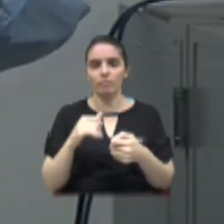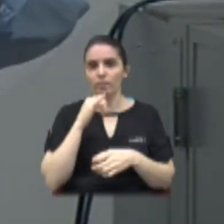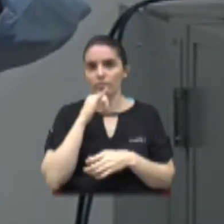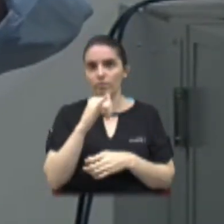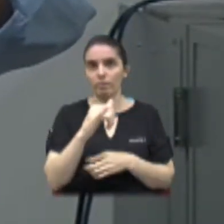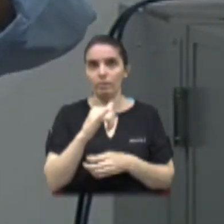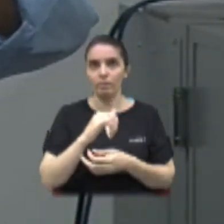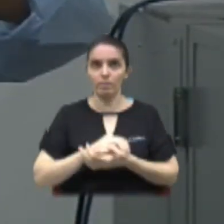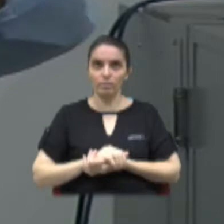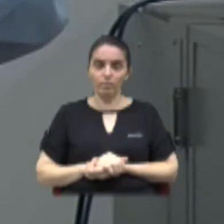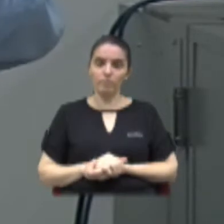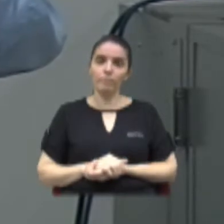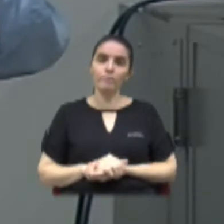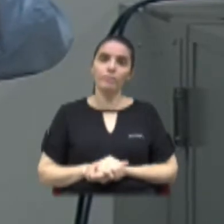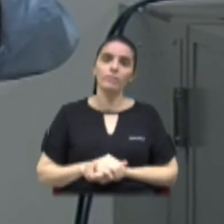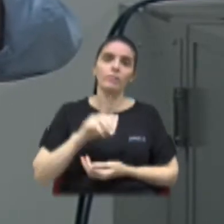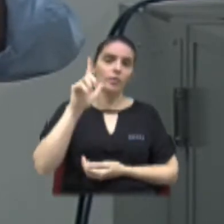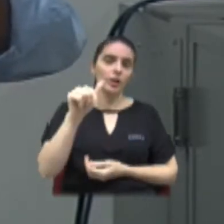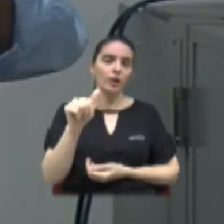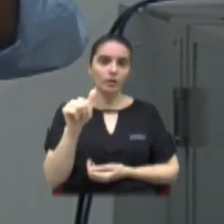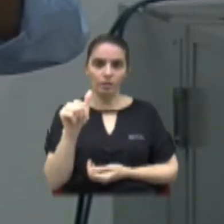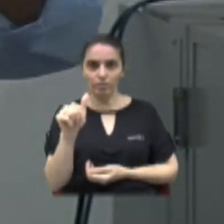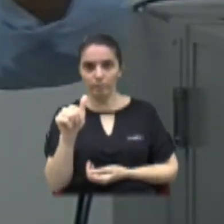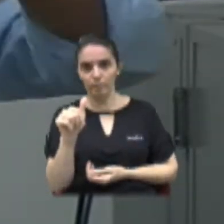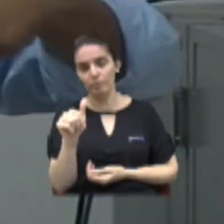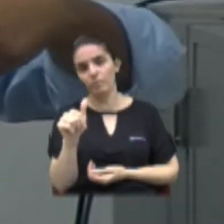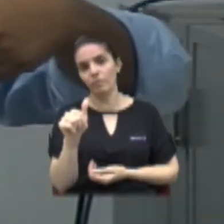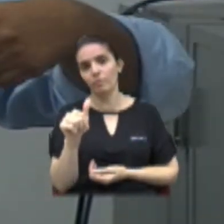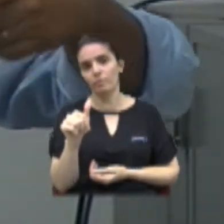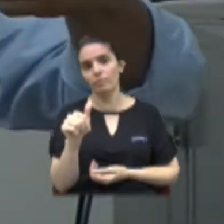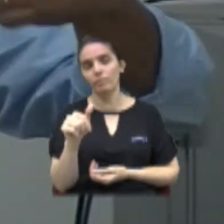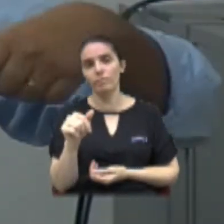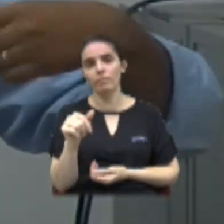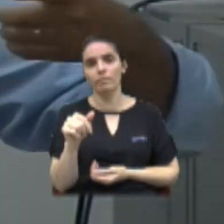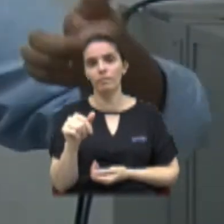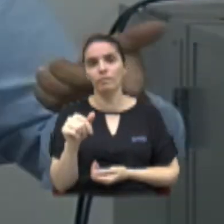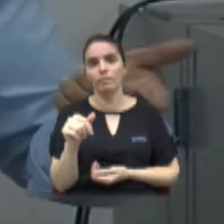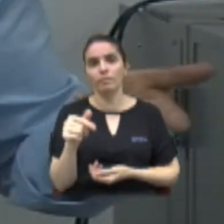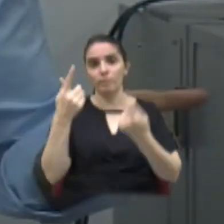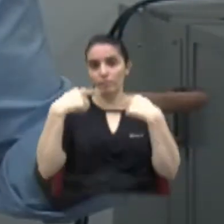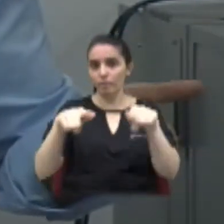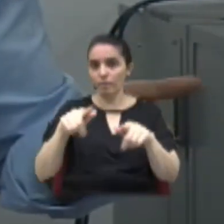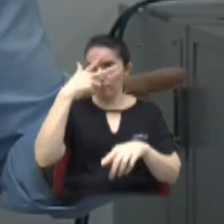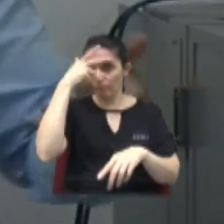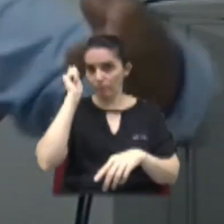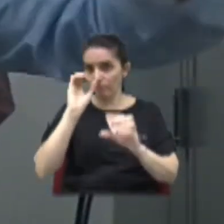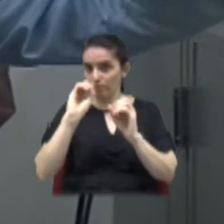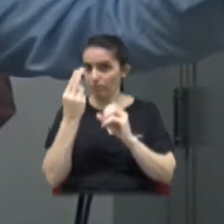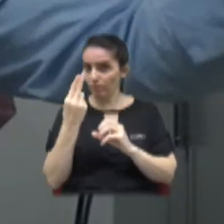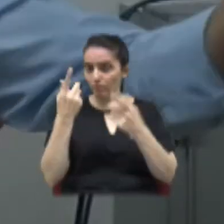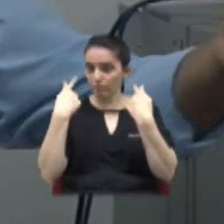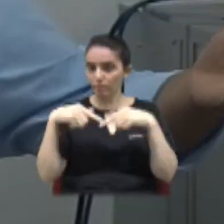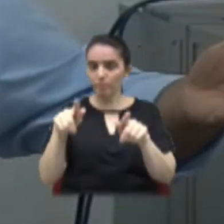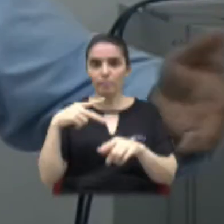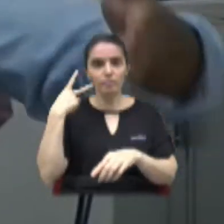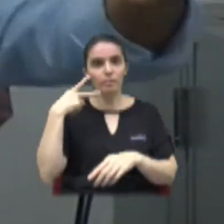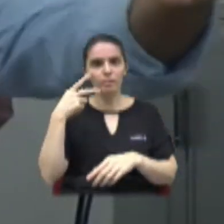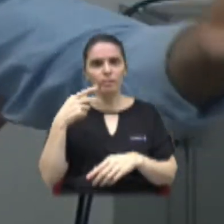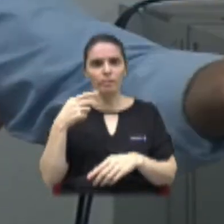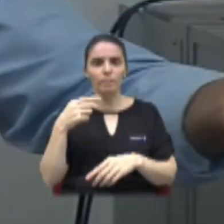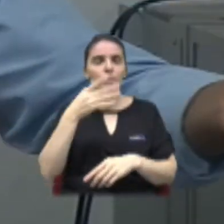tem que tomar muito cuidado quando fala assim, vai ter a vaga, porque isso pode mudar mês a mês. Hoje está